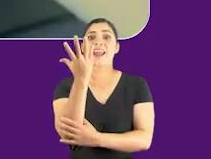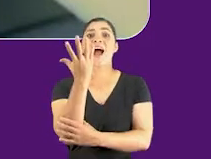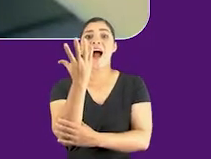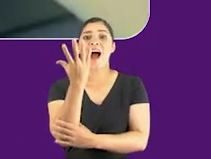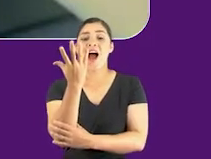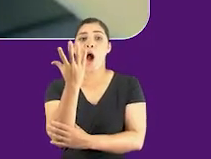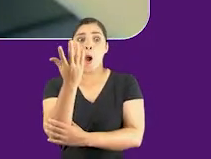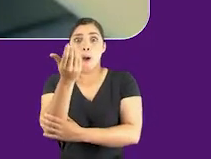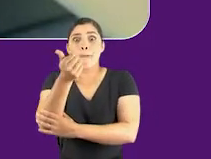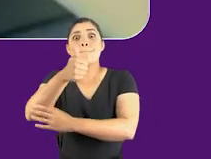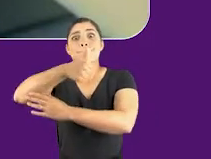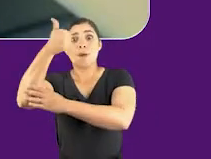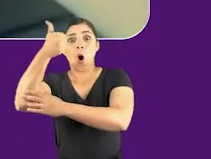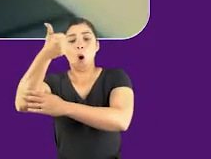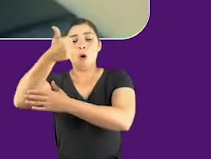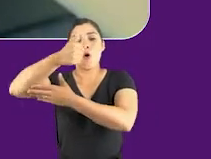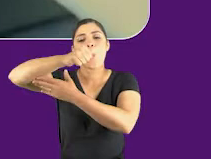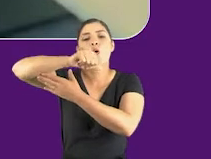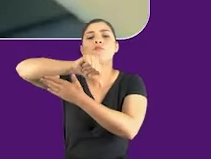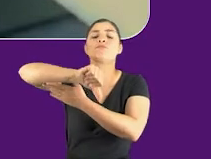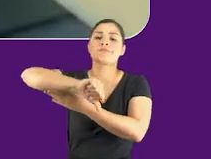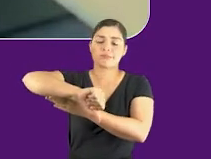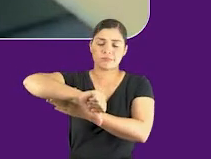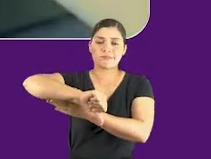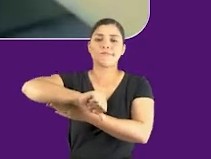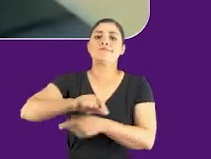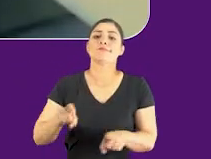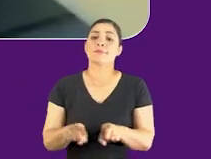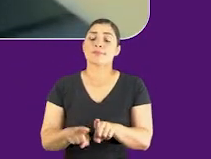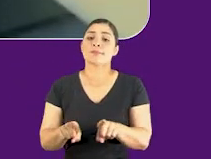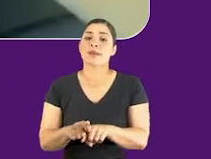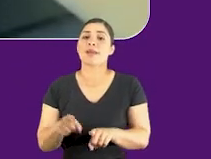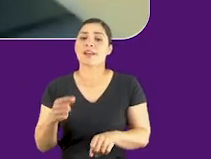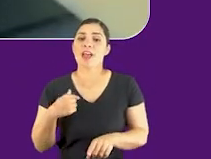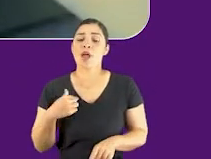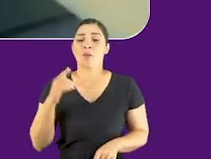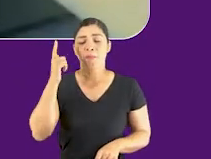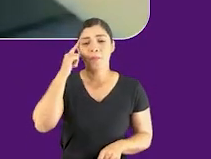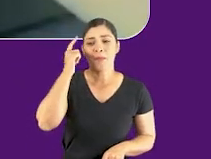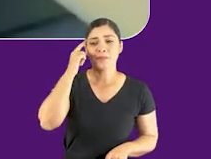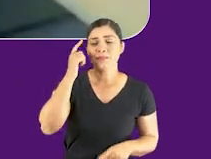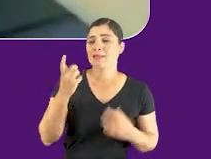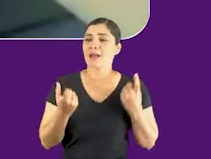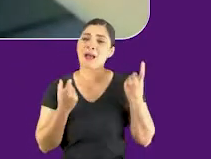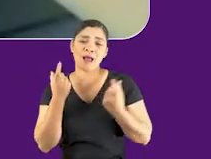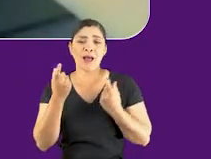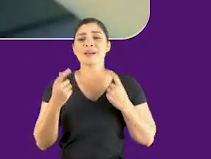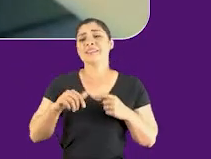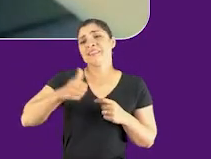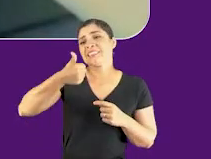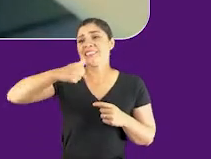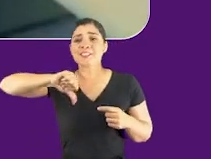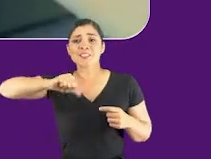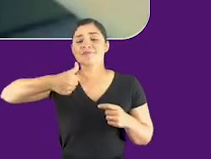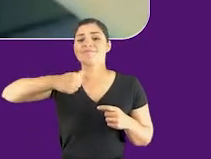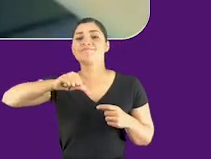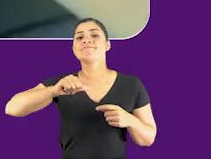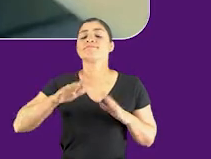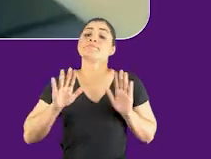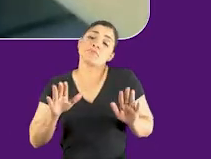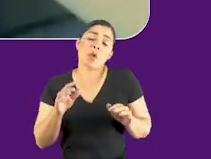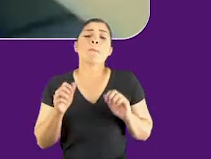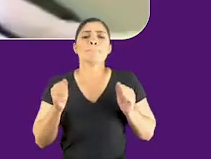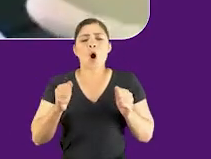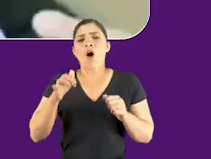fracasso o mais rapidamente possível para você não ficar sobre investindo numa coisa que